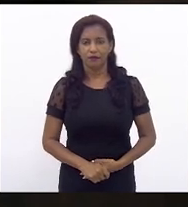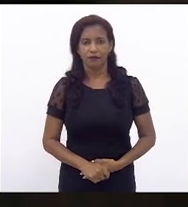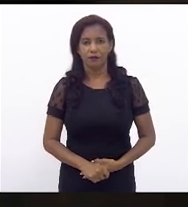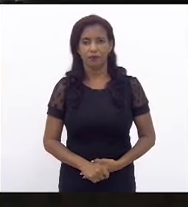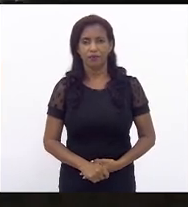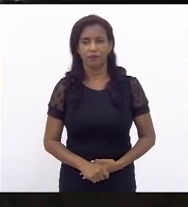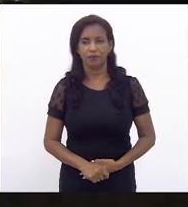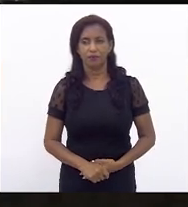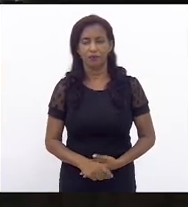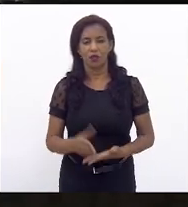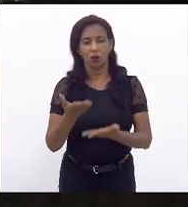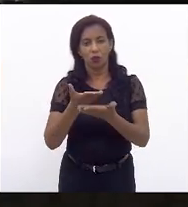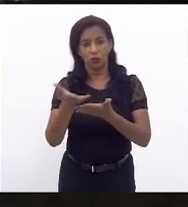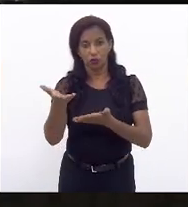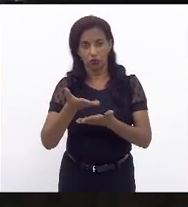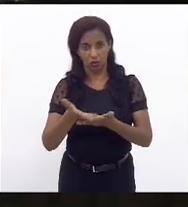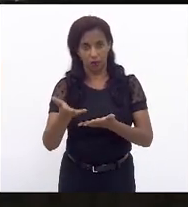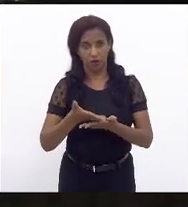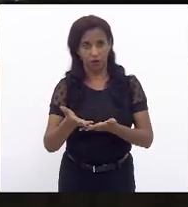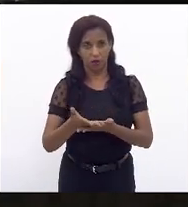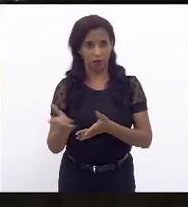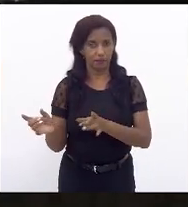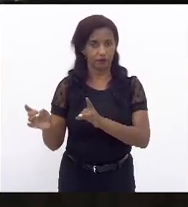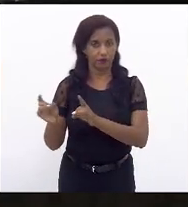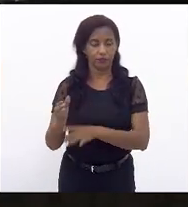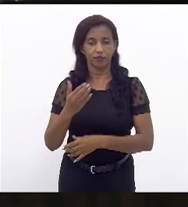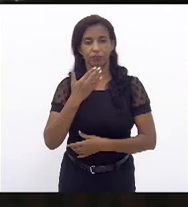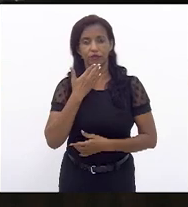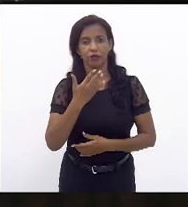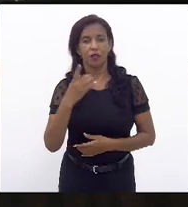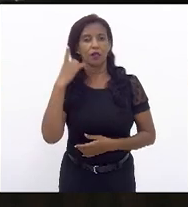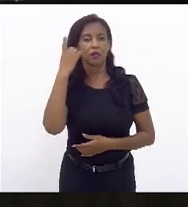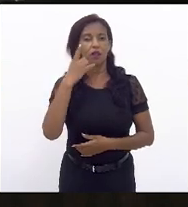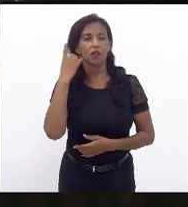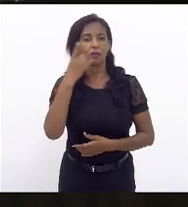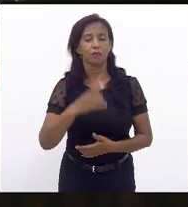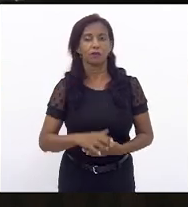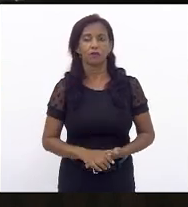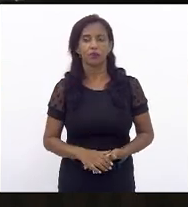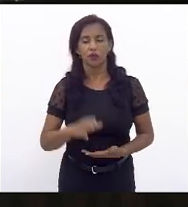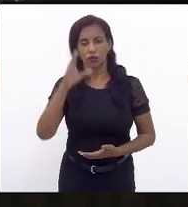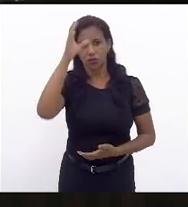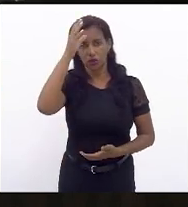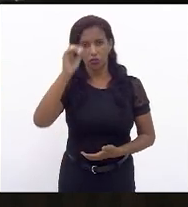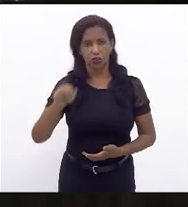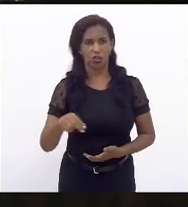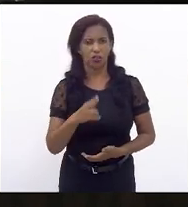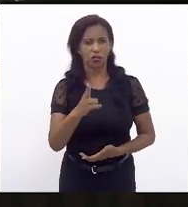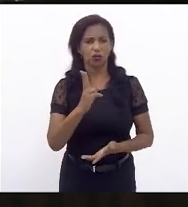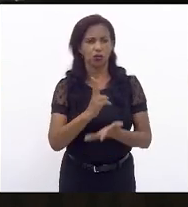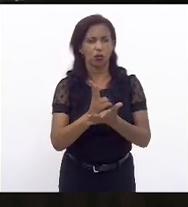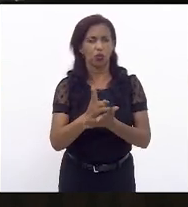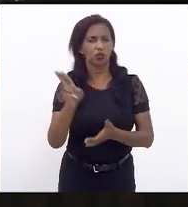Com os caminhamentos do deputado Luiz Paulo, solicito à deputada Tia Ju que proceda a